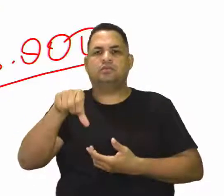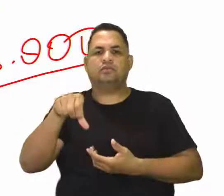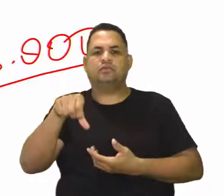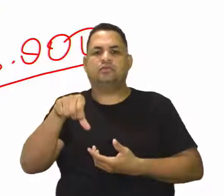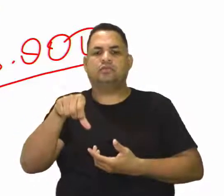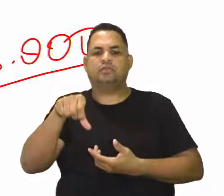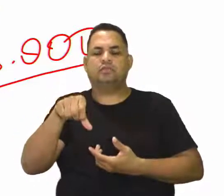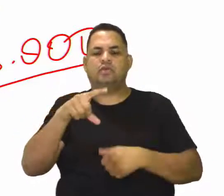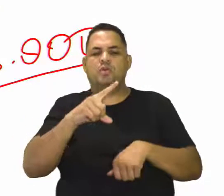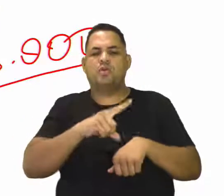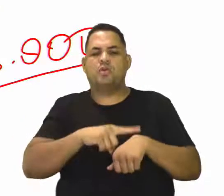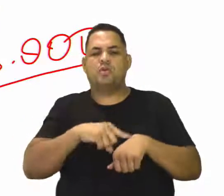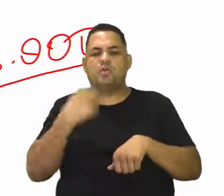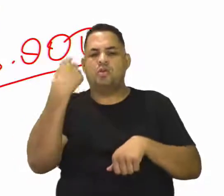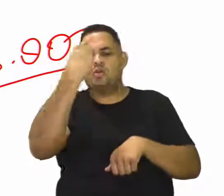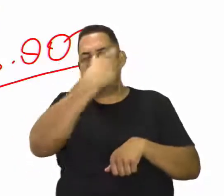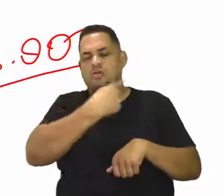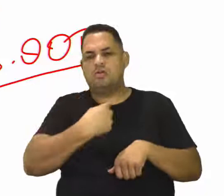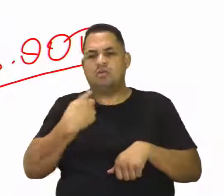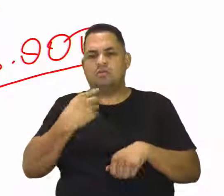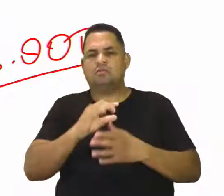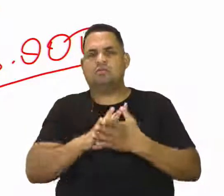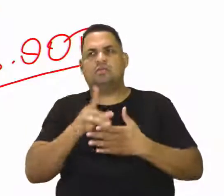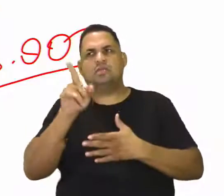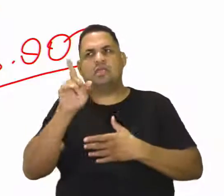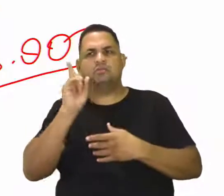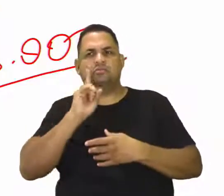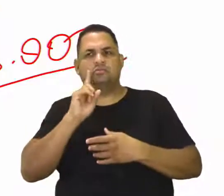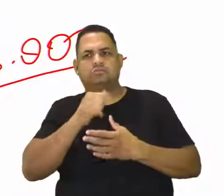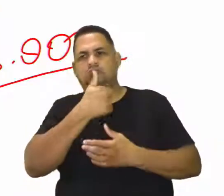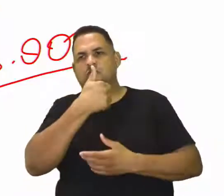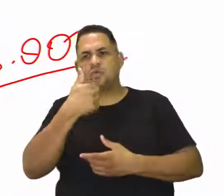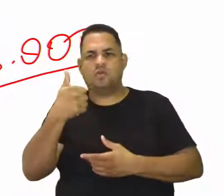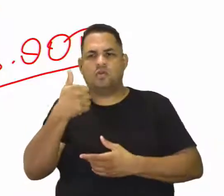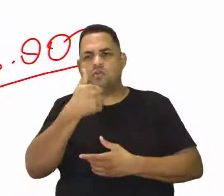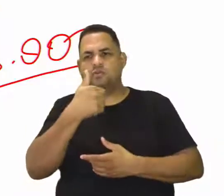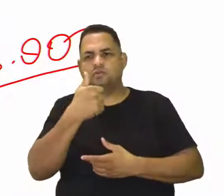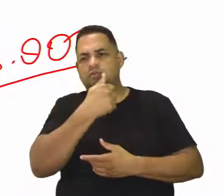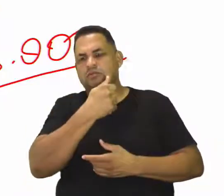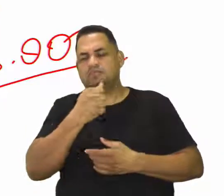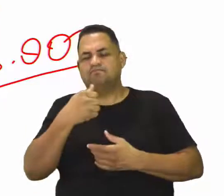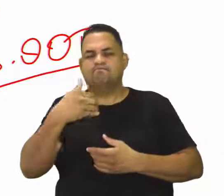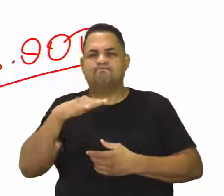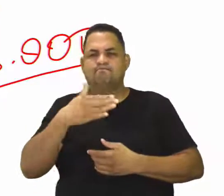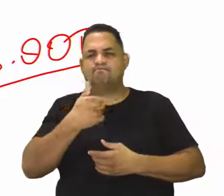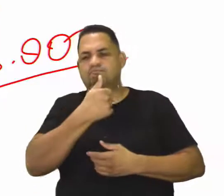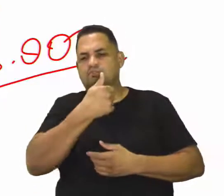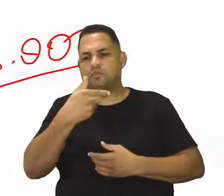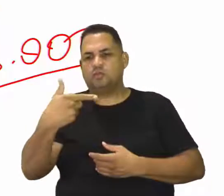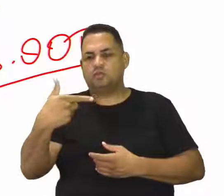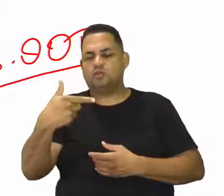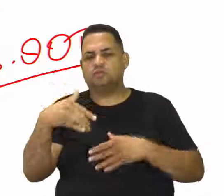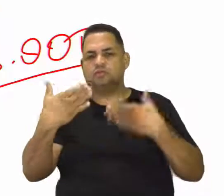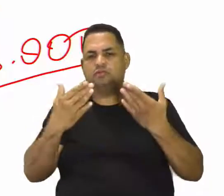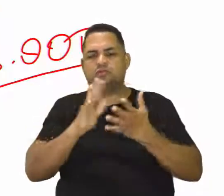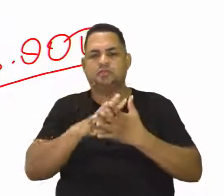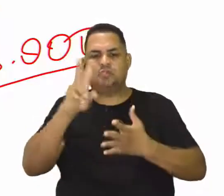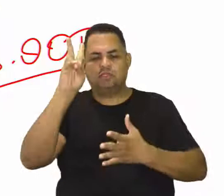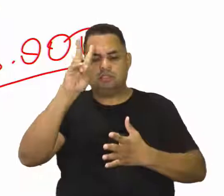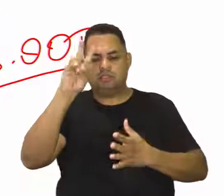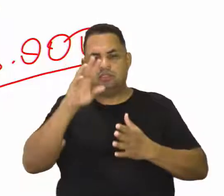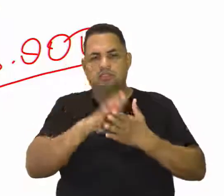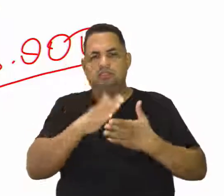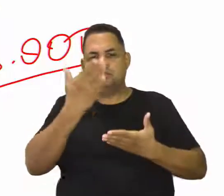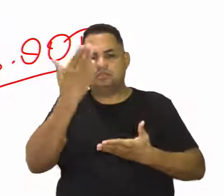9:00 lá para ele eu acho que era 11 mais ou menos o 12 horas por aí eu lembro que nesse período